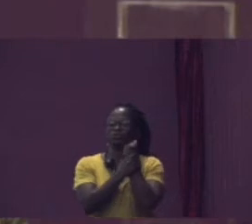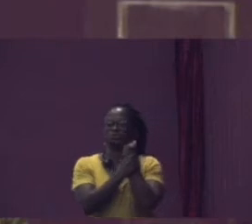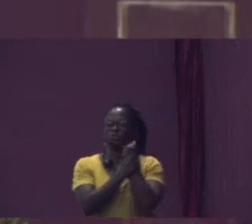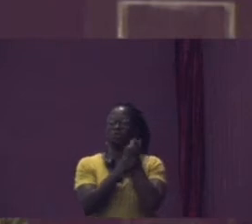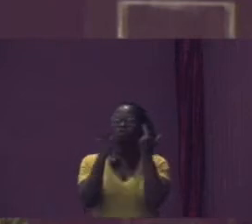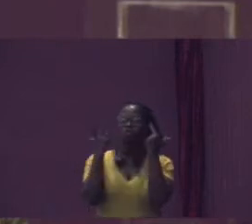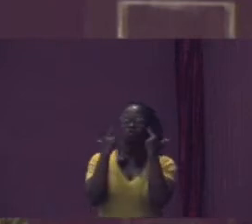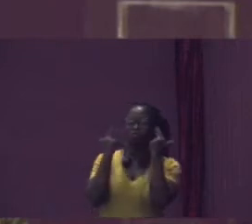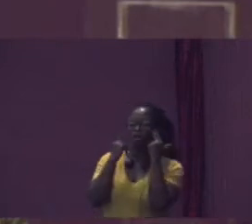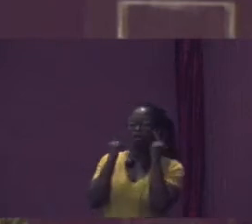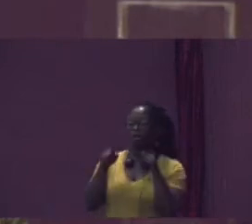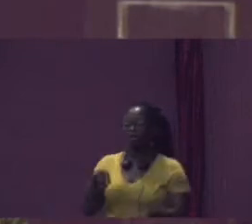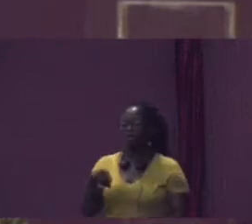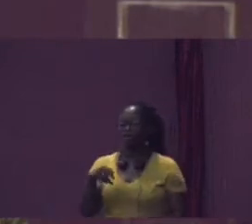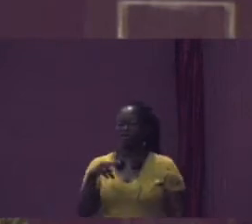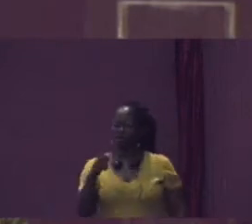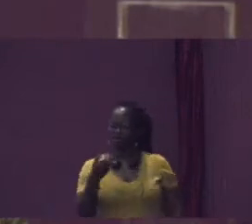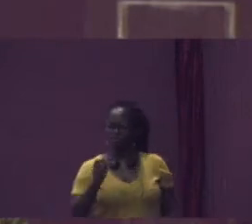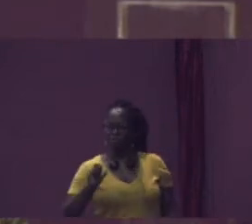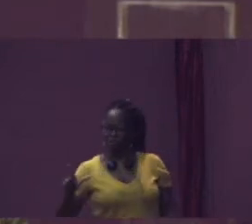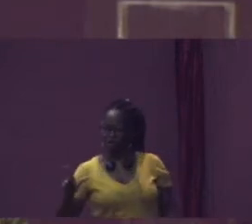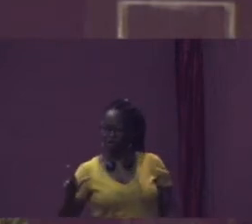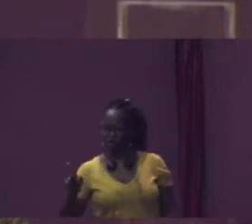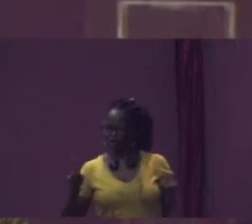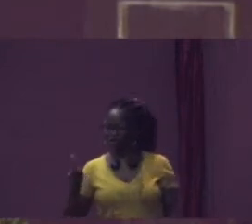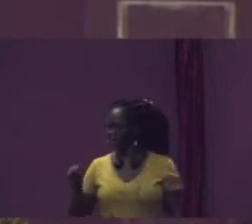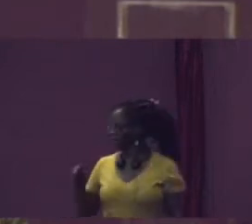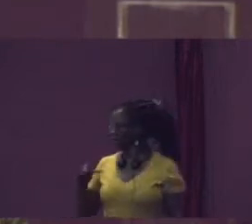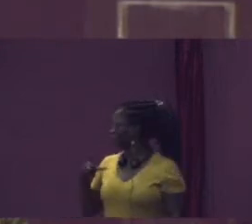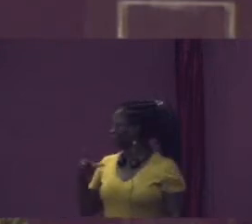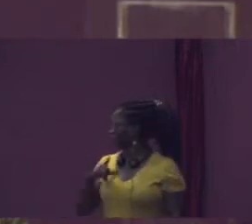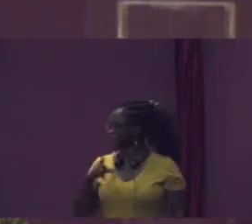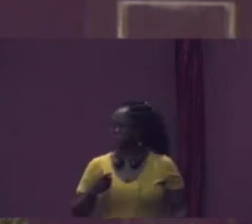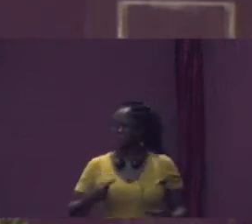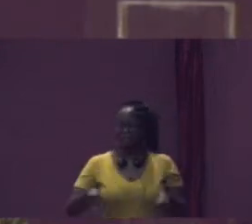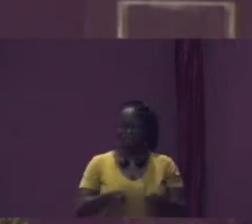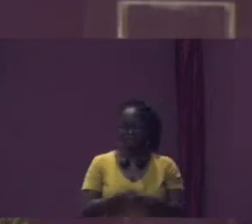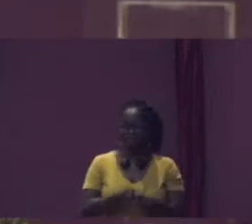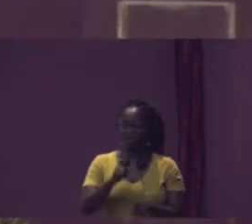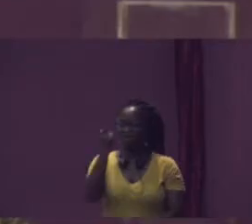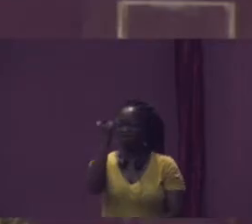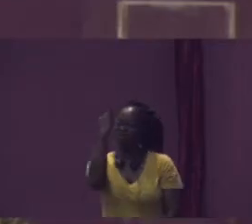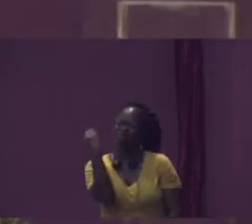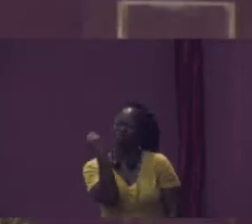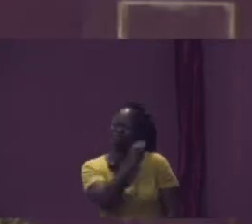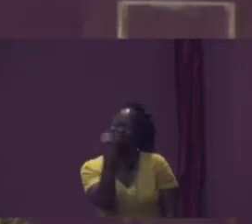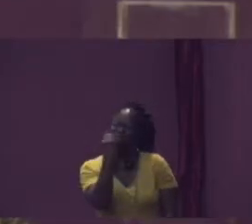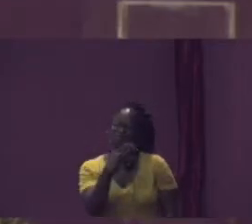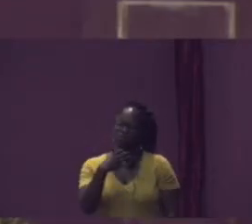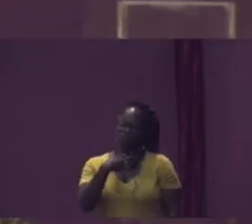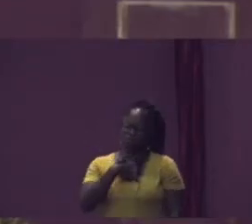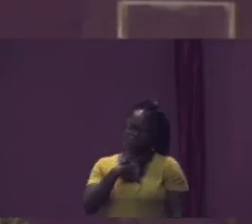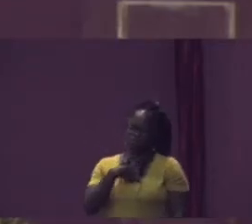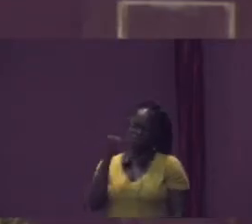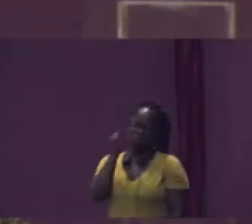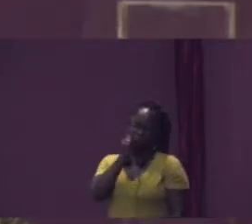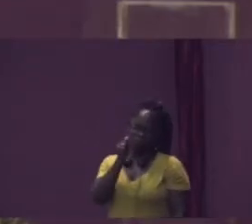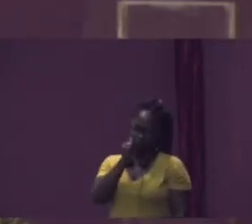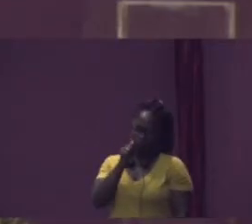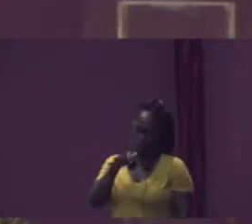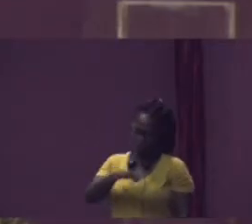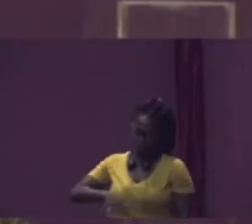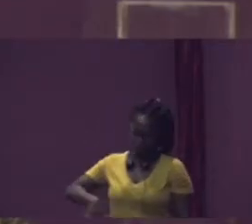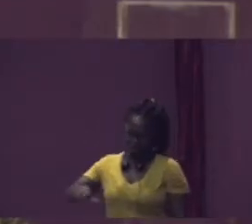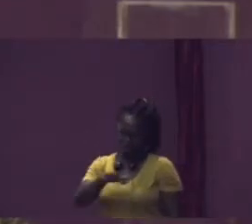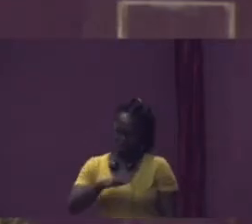é normal, né? Ele é até normal. E ele é fácil. E, nesse sentido, para essas mulheres também, o